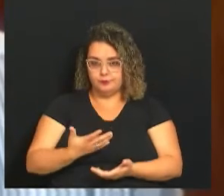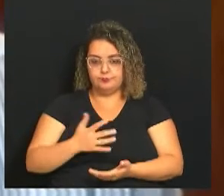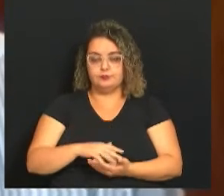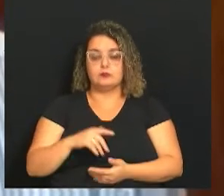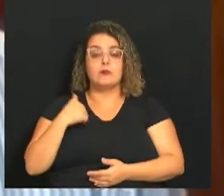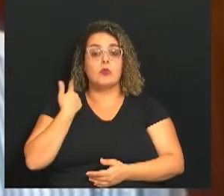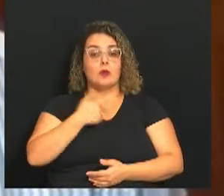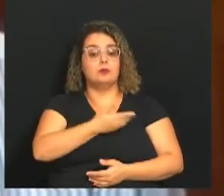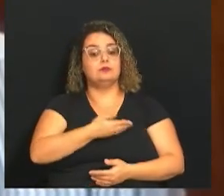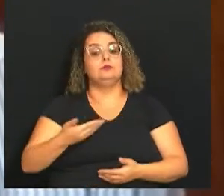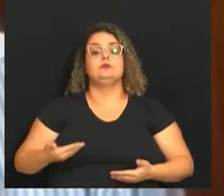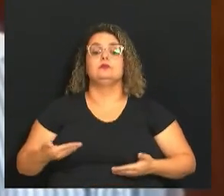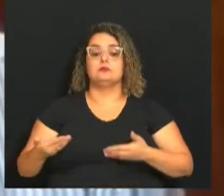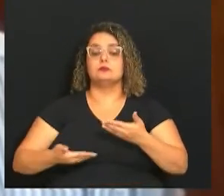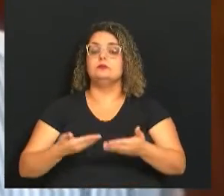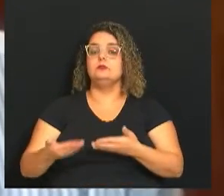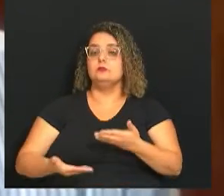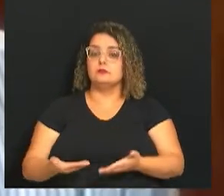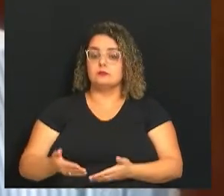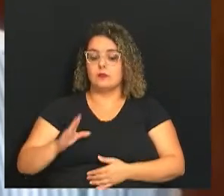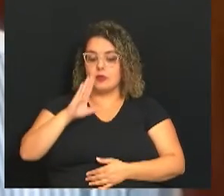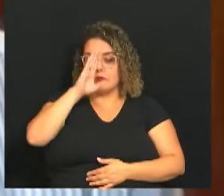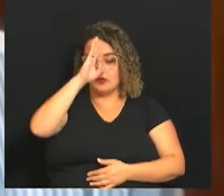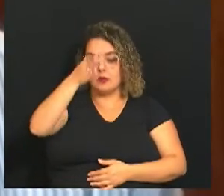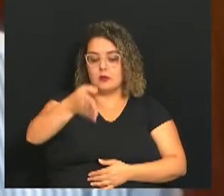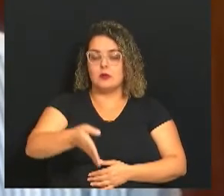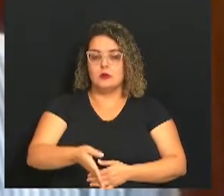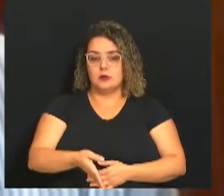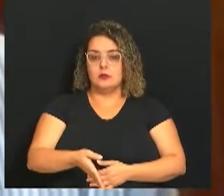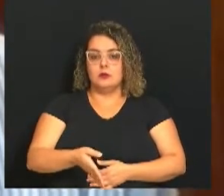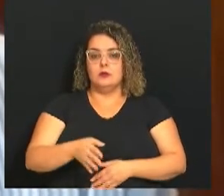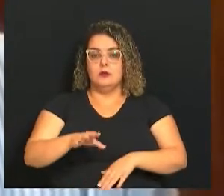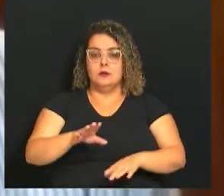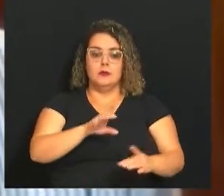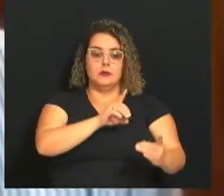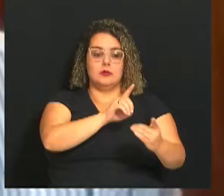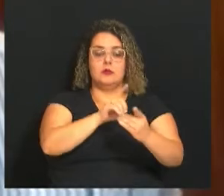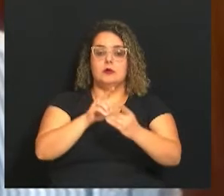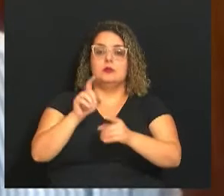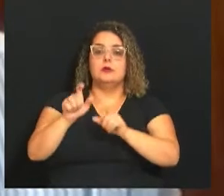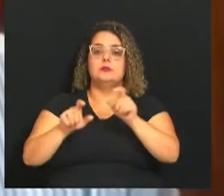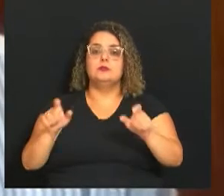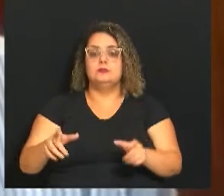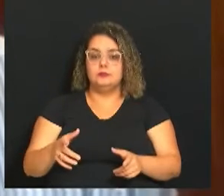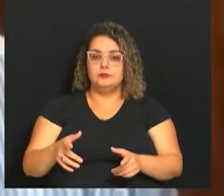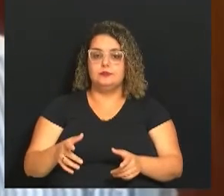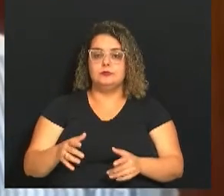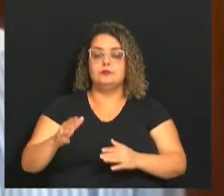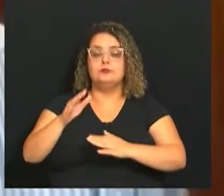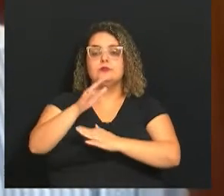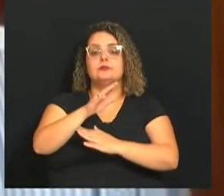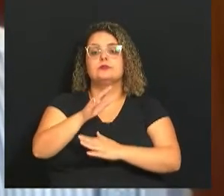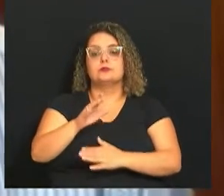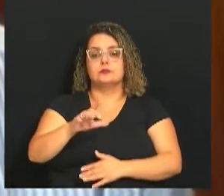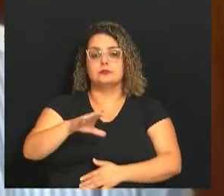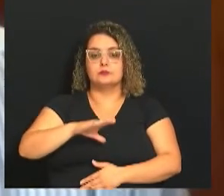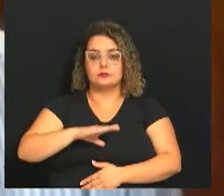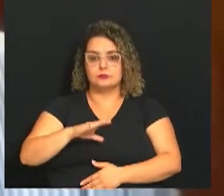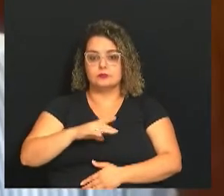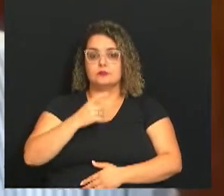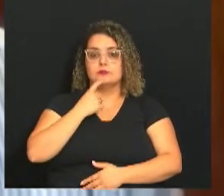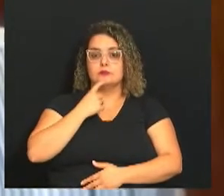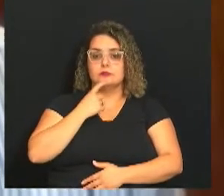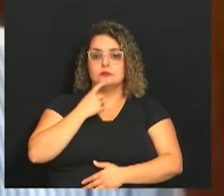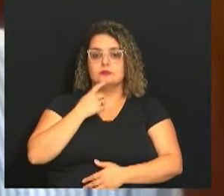públicos, né, nessa função de atender a população através da Câmara Municipal, que é a Casa do